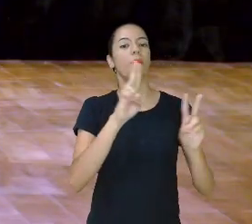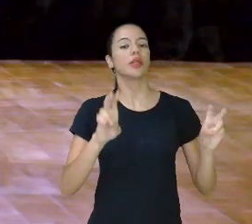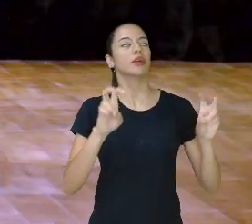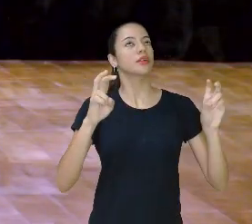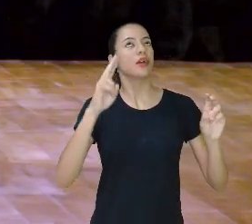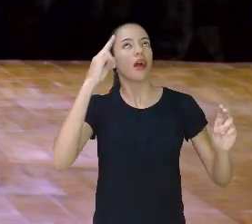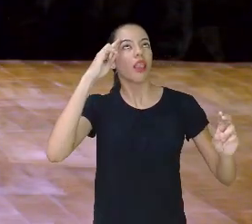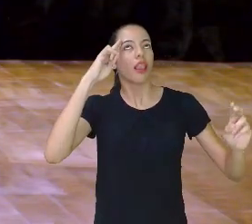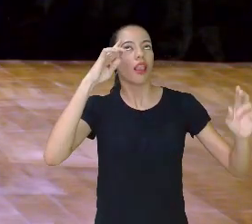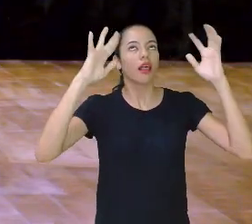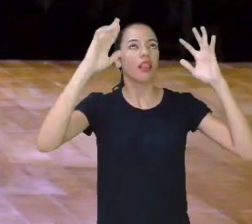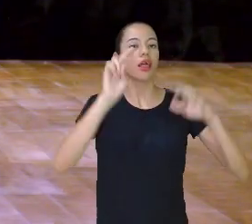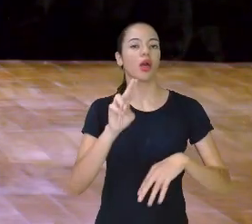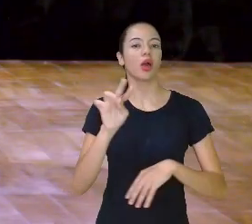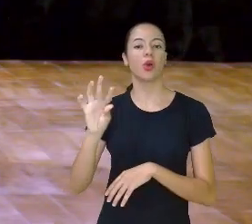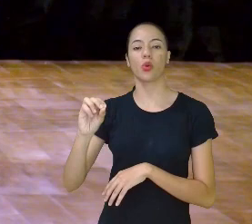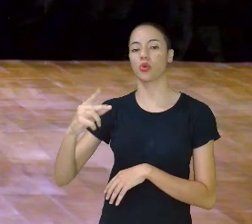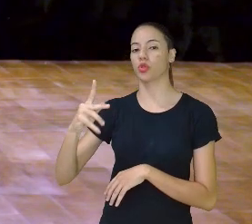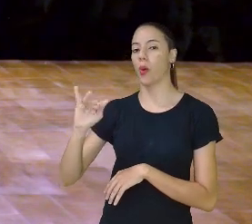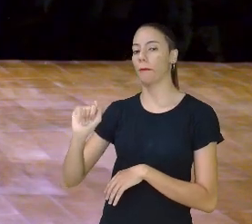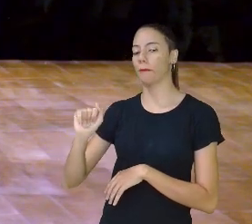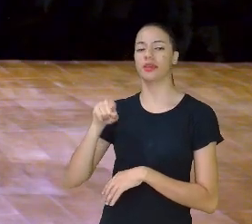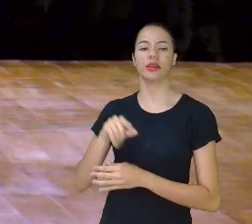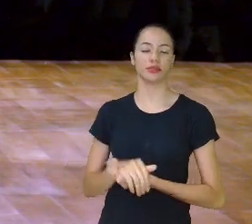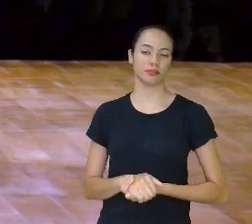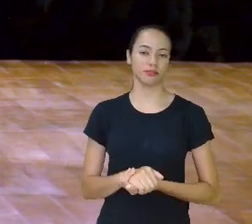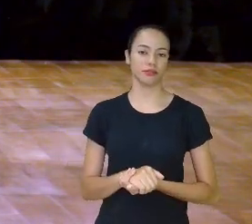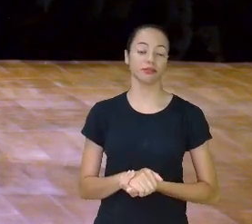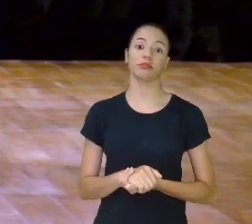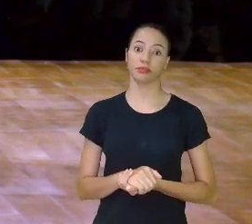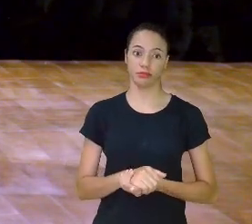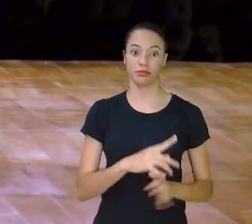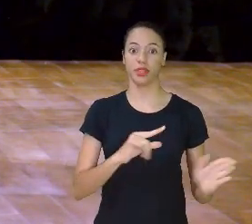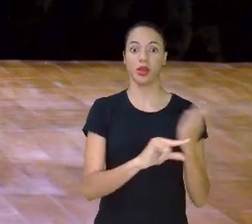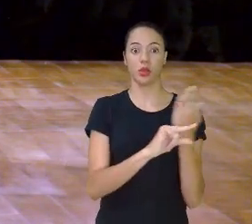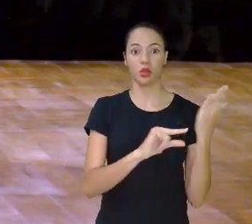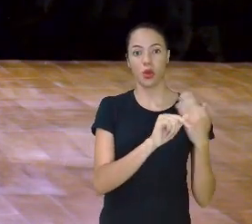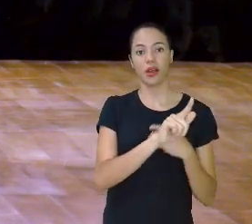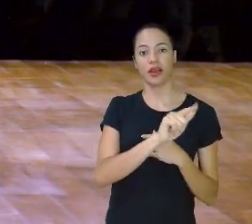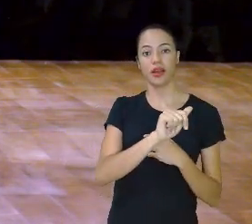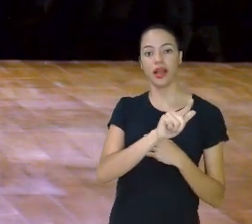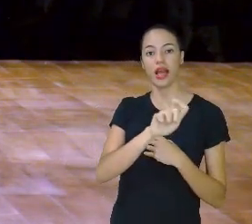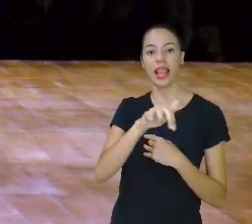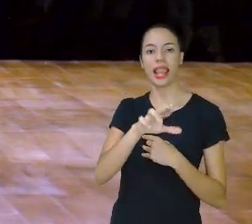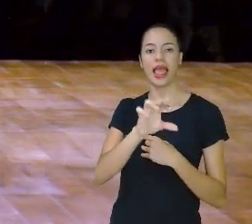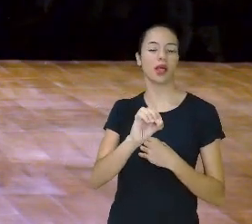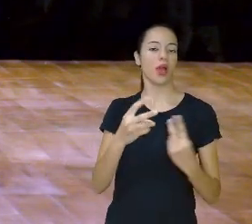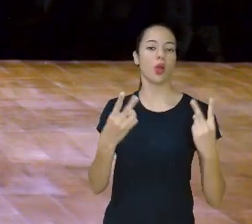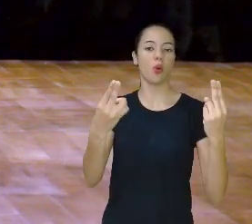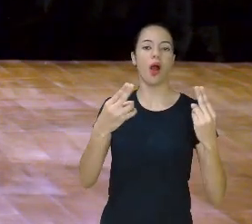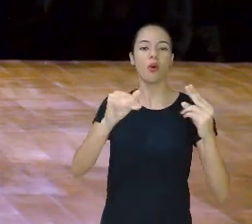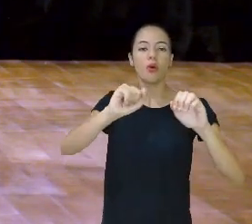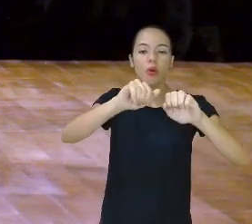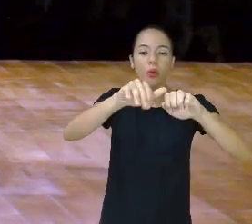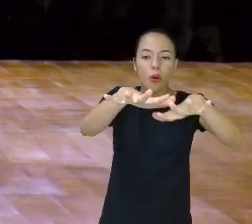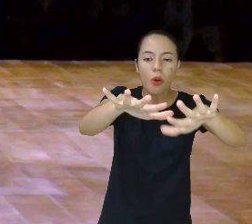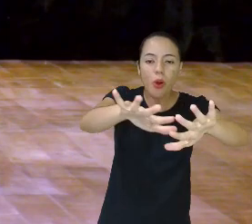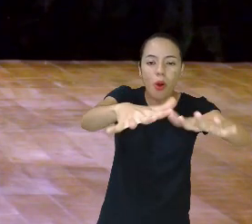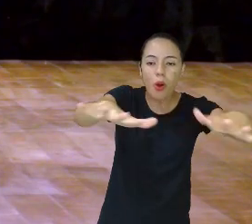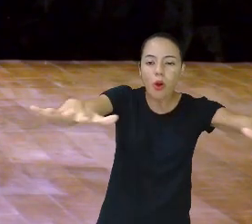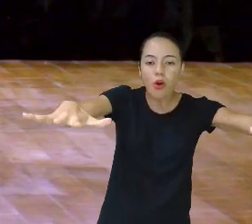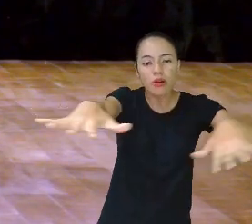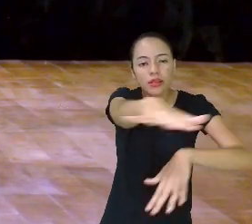mesmo, professora. A utopia, segundo Eduardo Galeano, é como um horizonte. Se